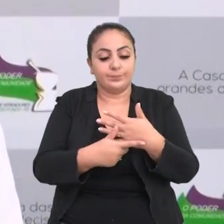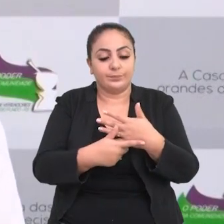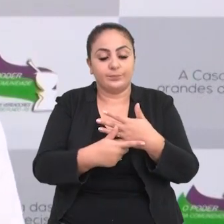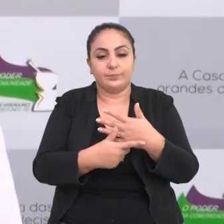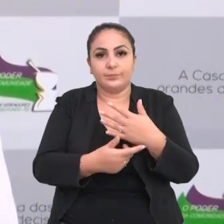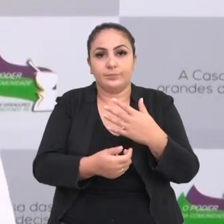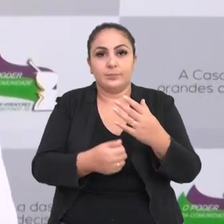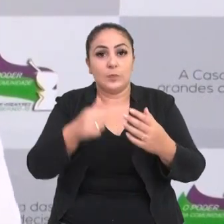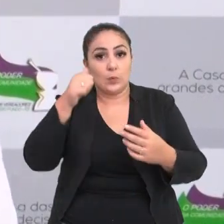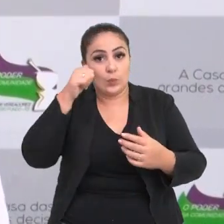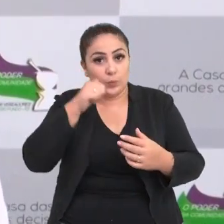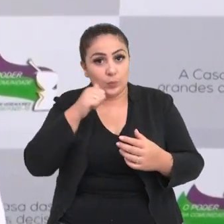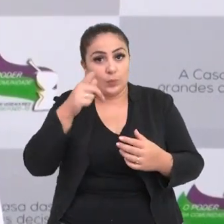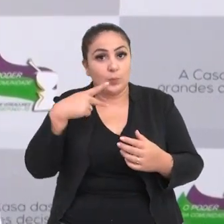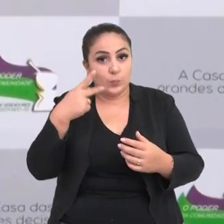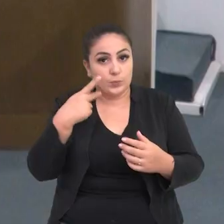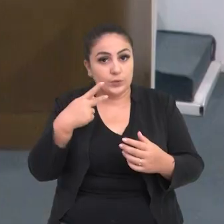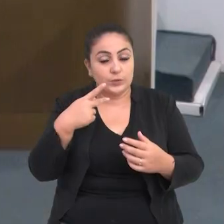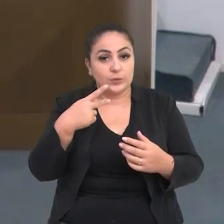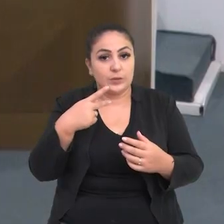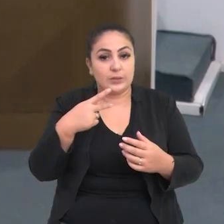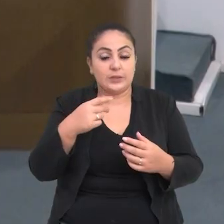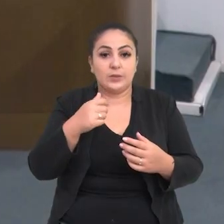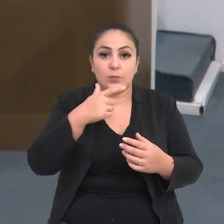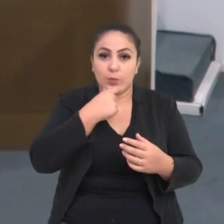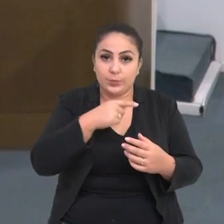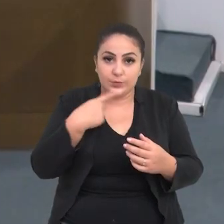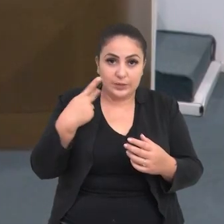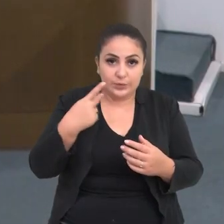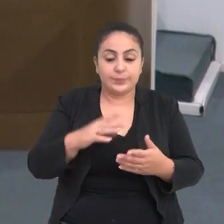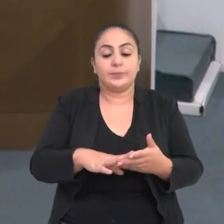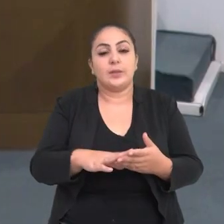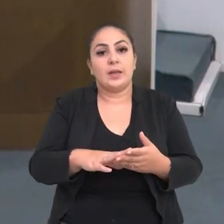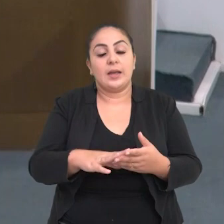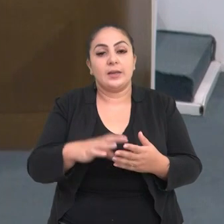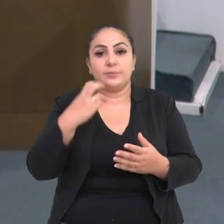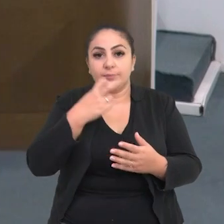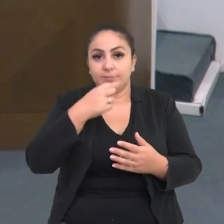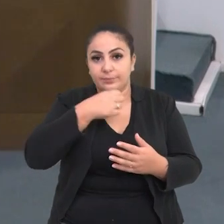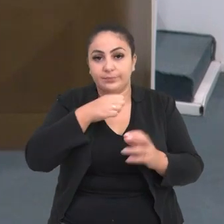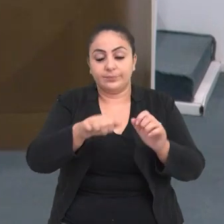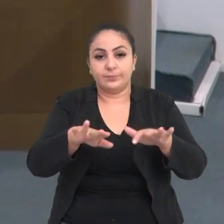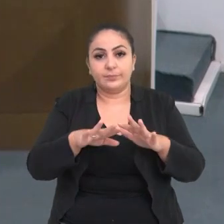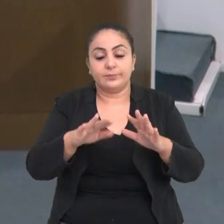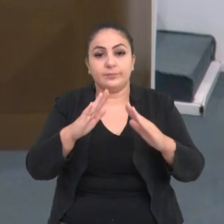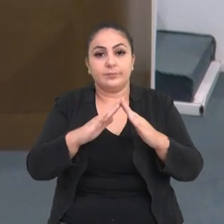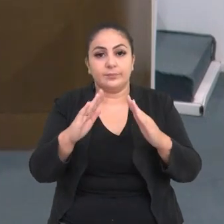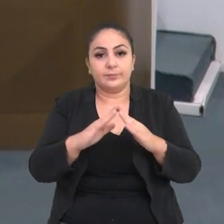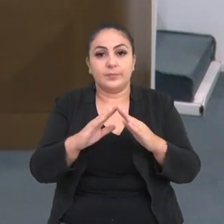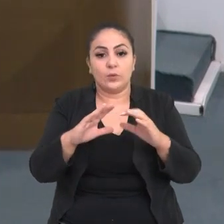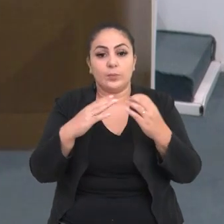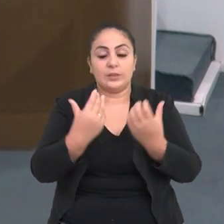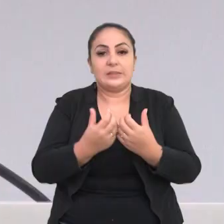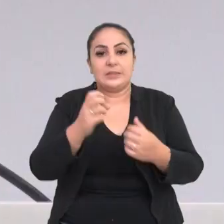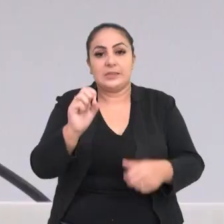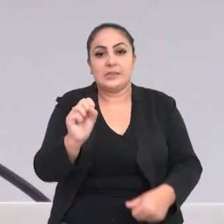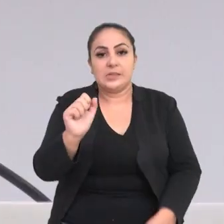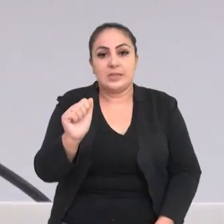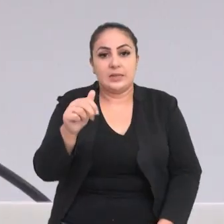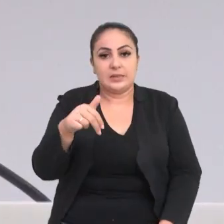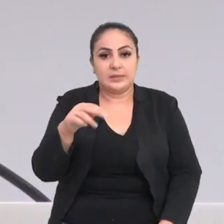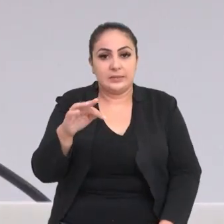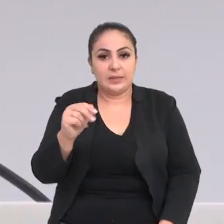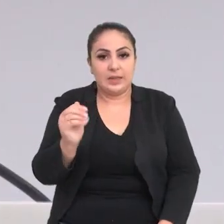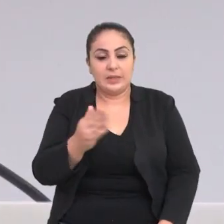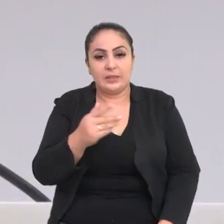uma legisladora, de um legislador. A oradora do Grande Expediente mora na comunidade de Santa Gema e